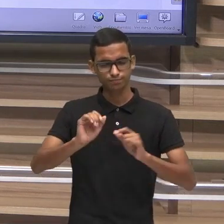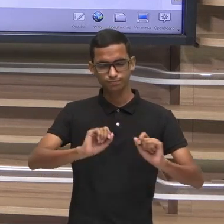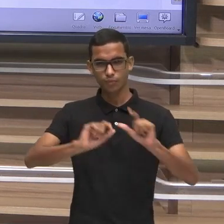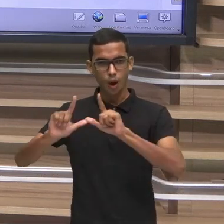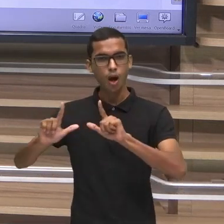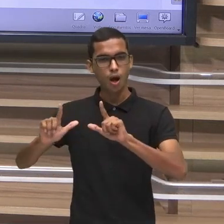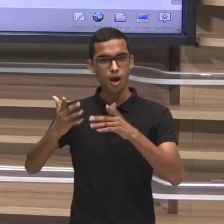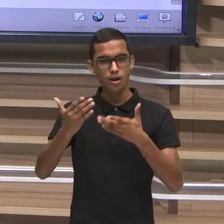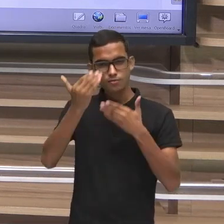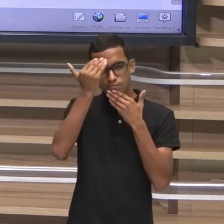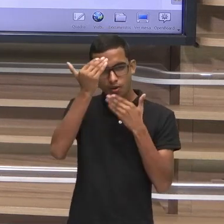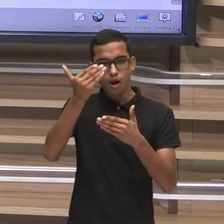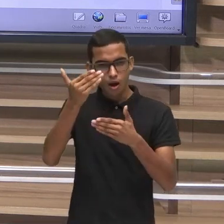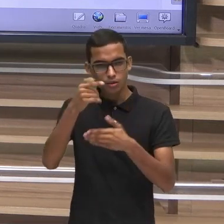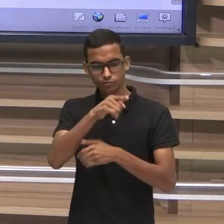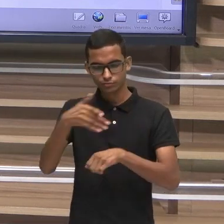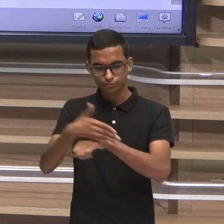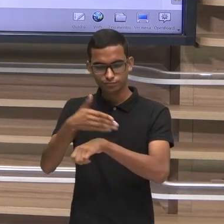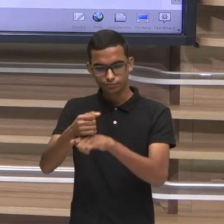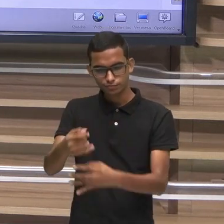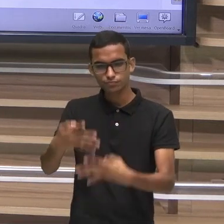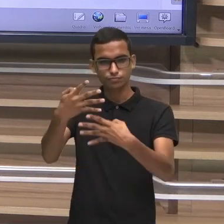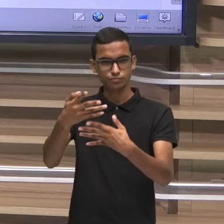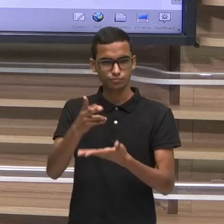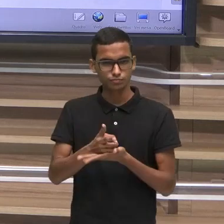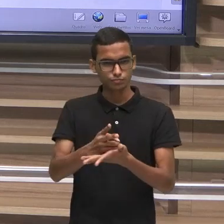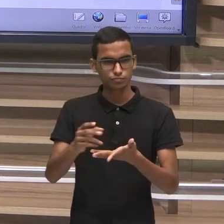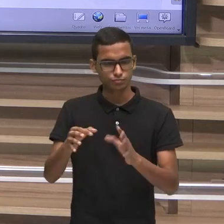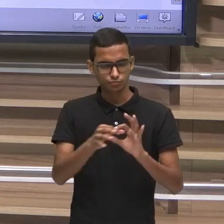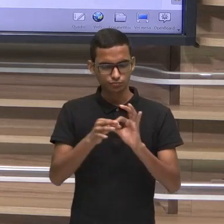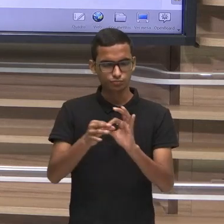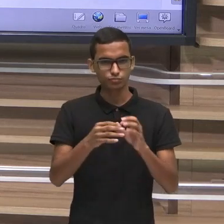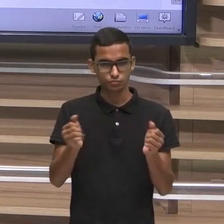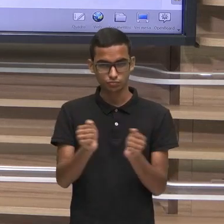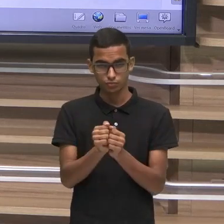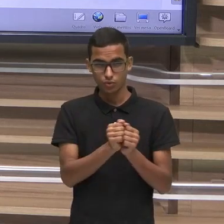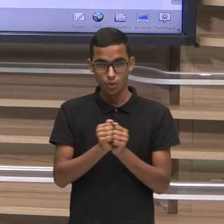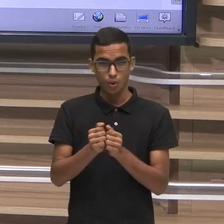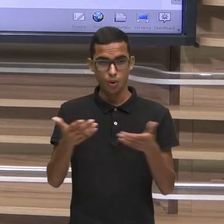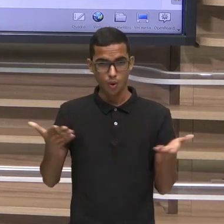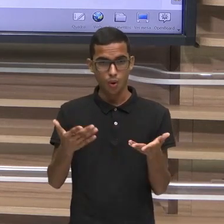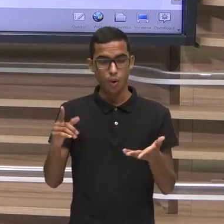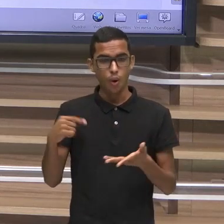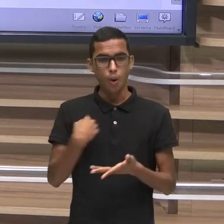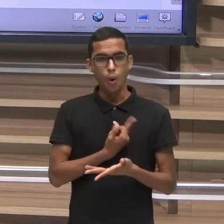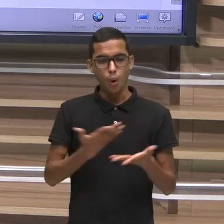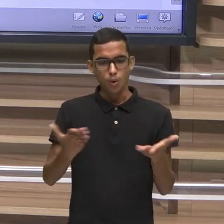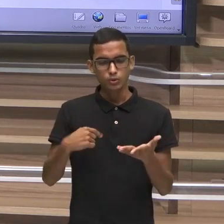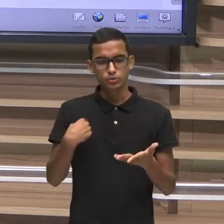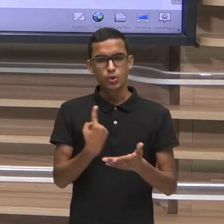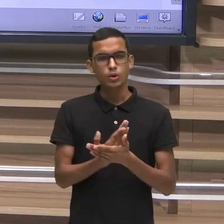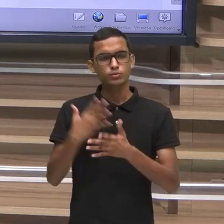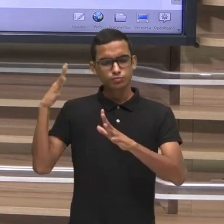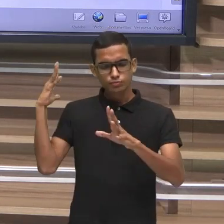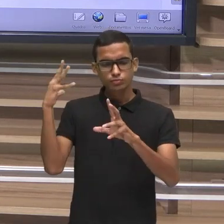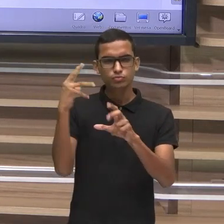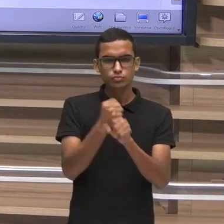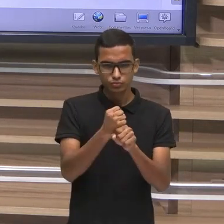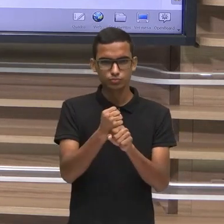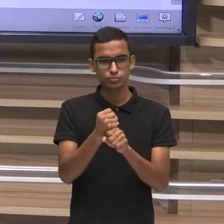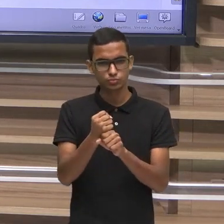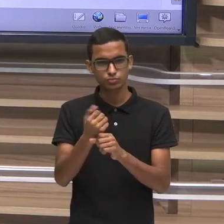quero agradecer os alunos que estão me acompanhando, continuem conosco. Hoje nós vamos fazer uma revisão da aulinha que a professora Jucimara